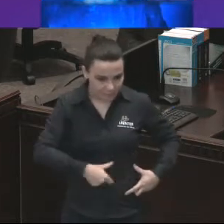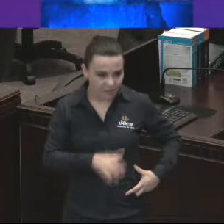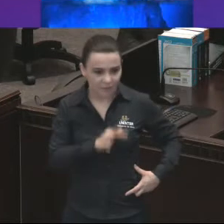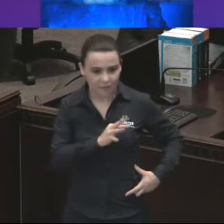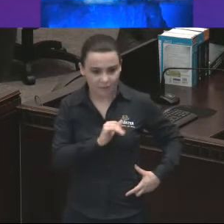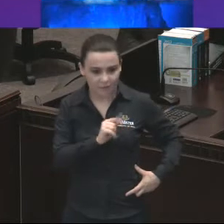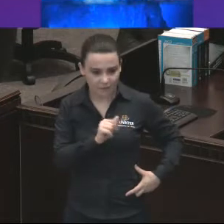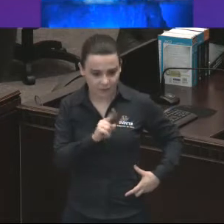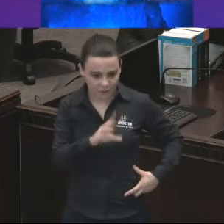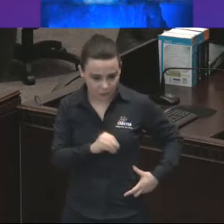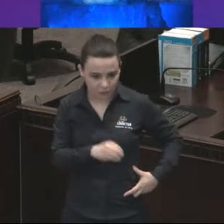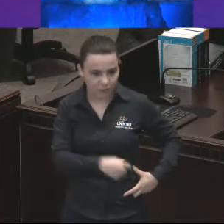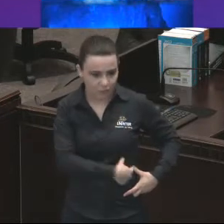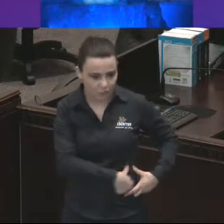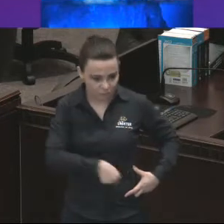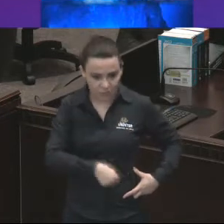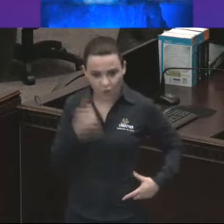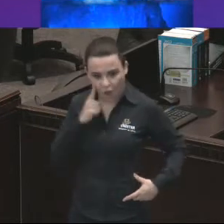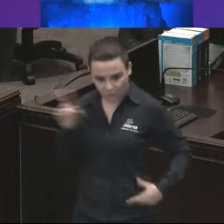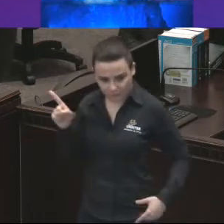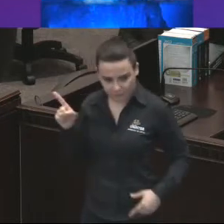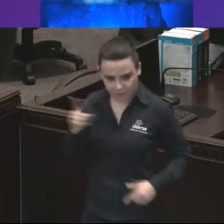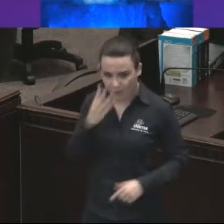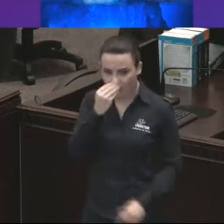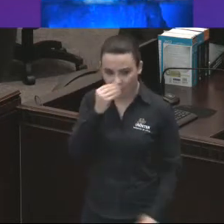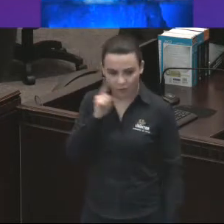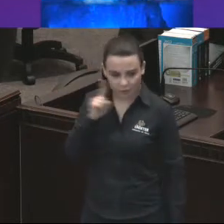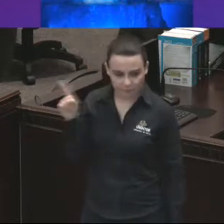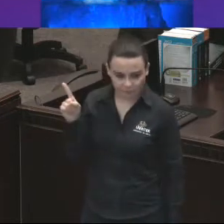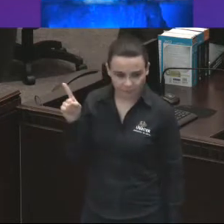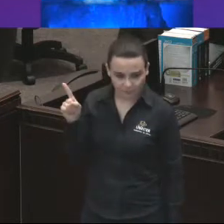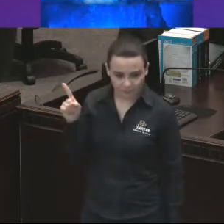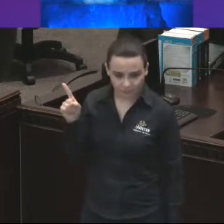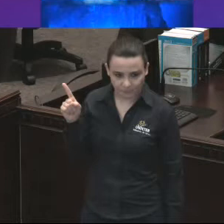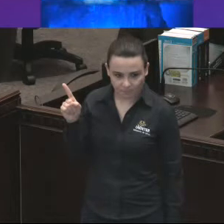Eu vou tentar ser o mais simples possível aqui. No